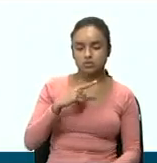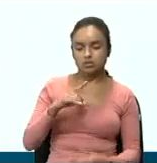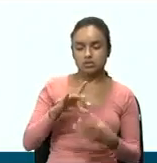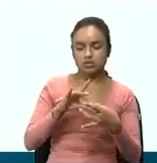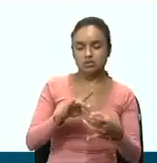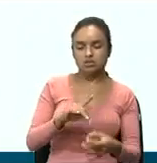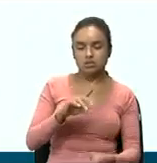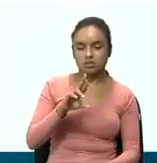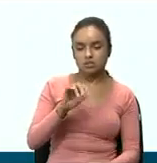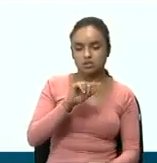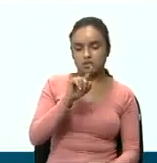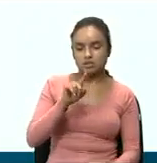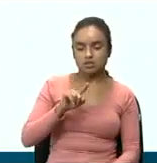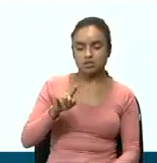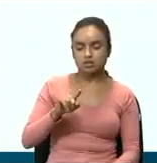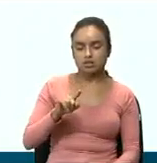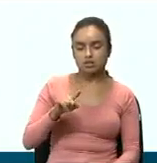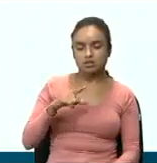vai encontrar